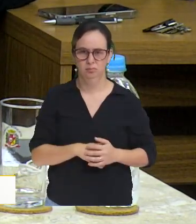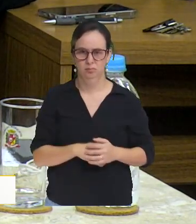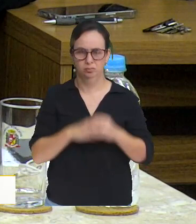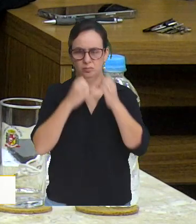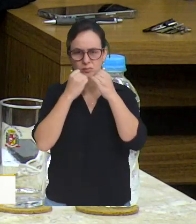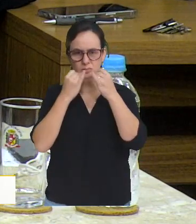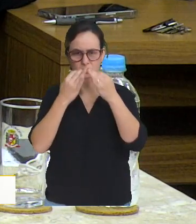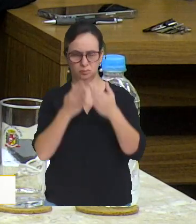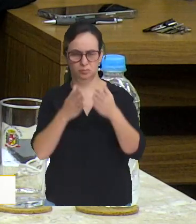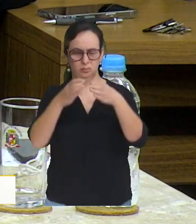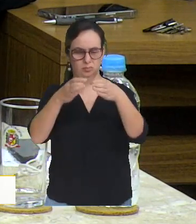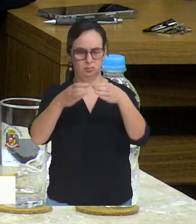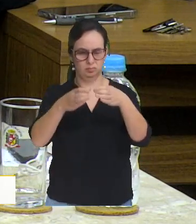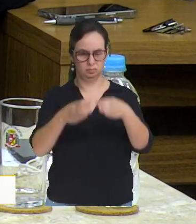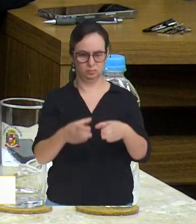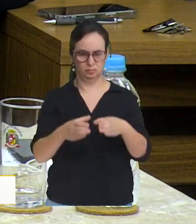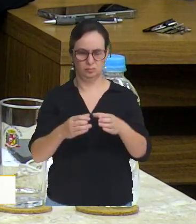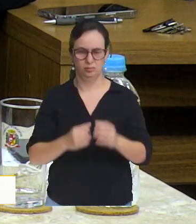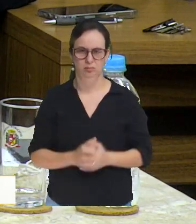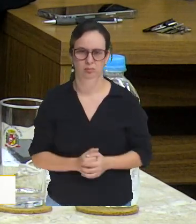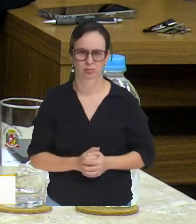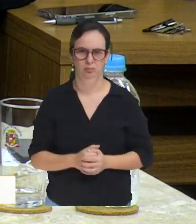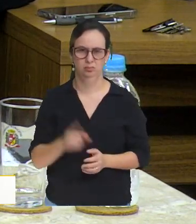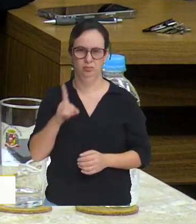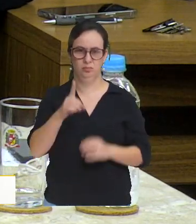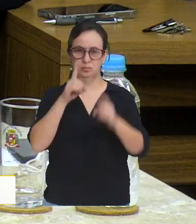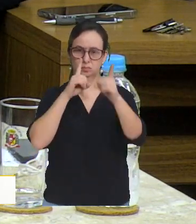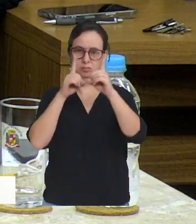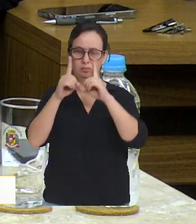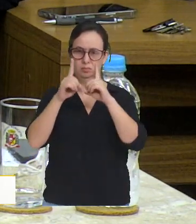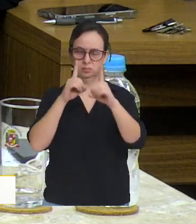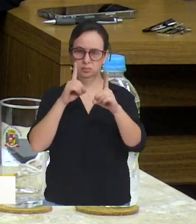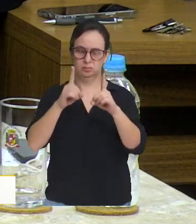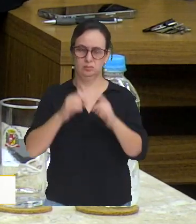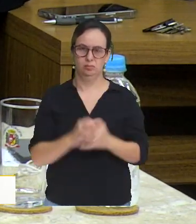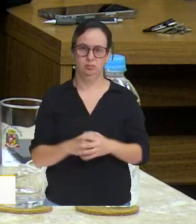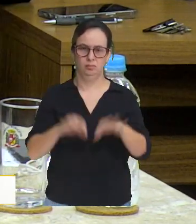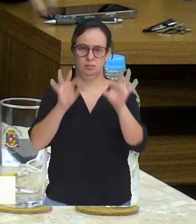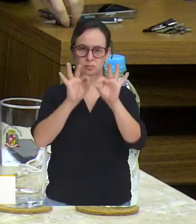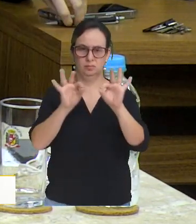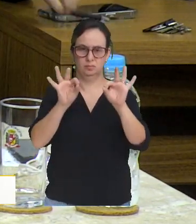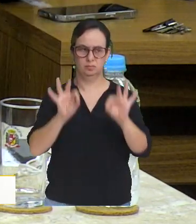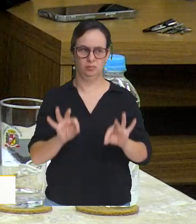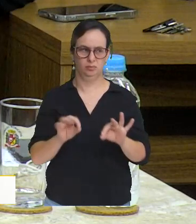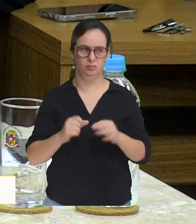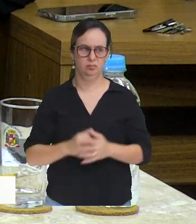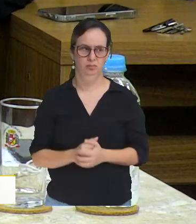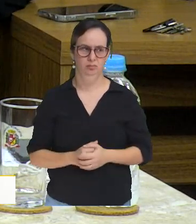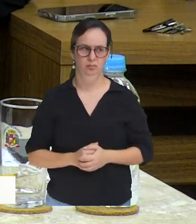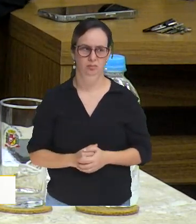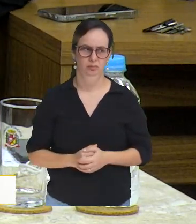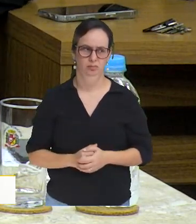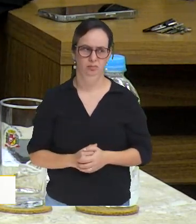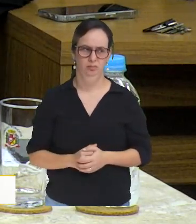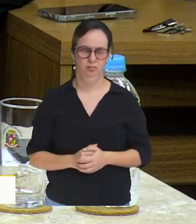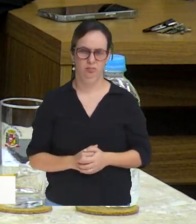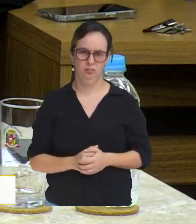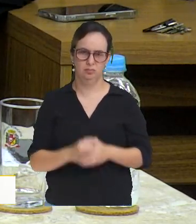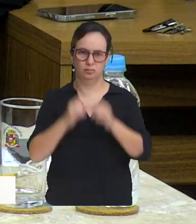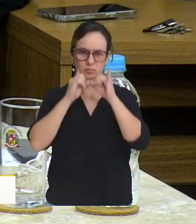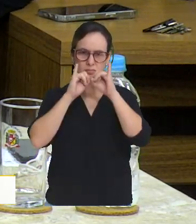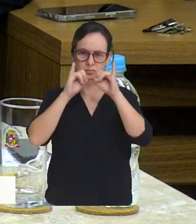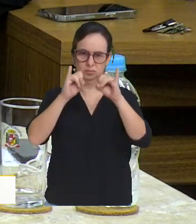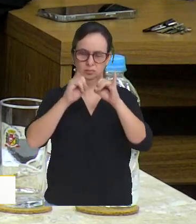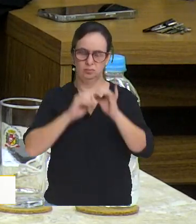este local aqui, que é fruto do debate que nós estamos fazendo hoje desse projeto. Então, são só essas informações, senhor